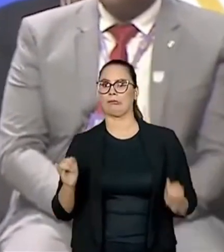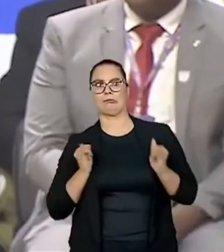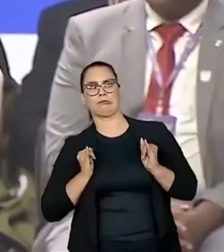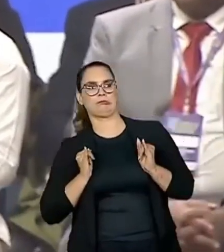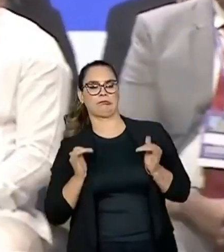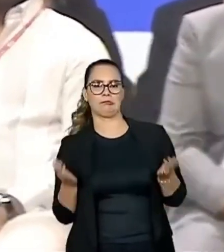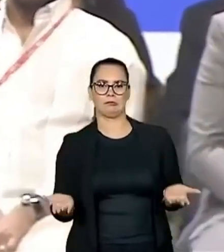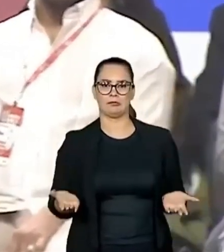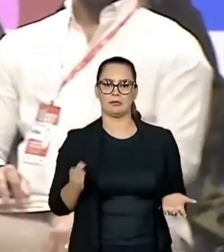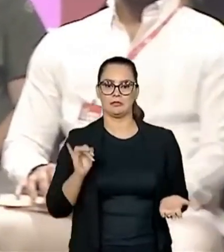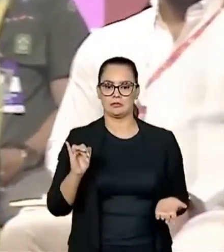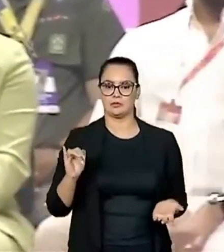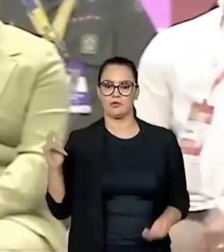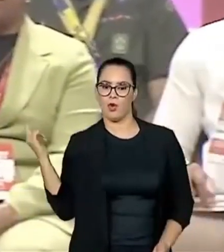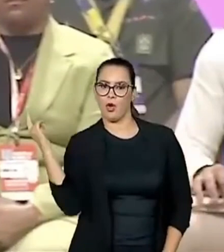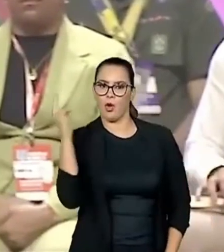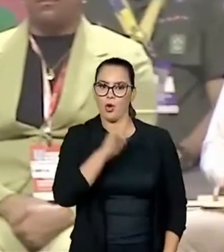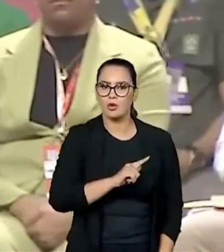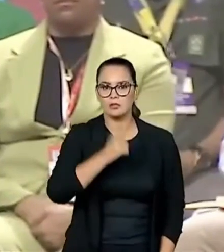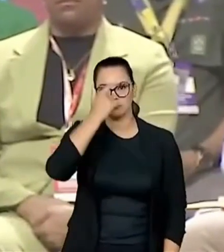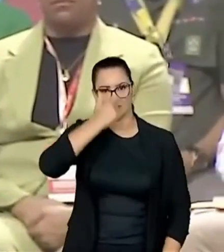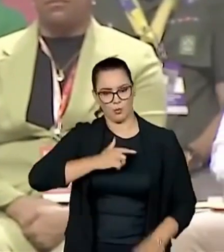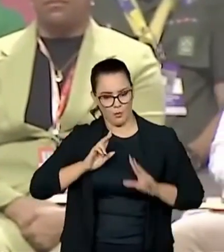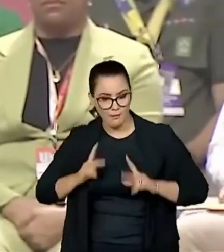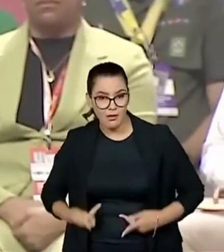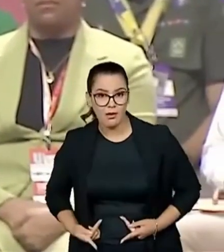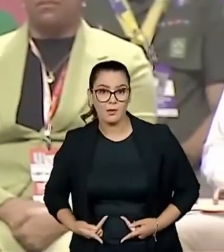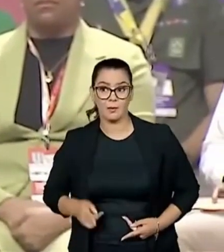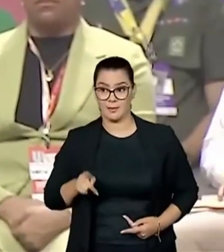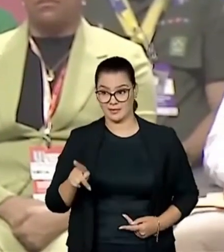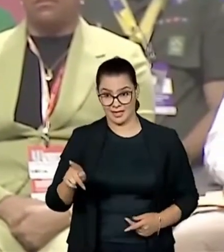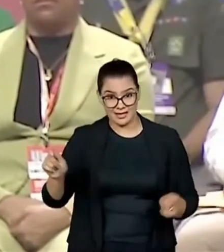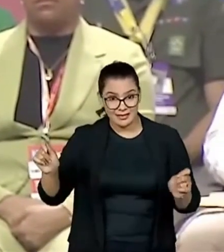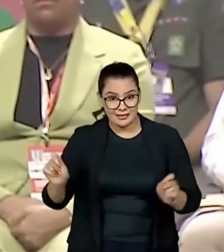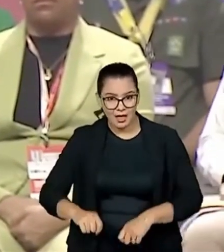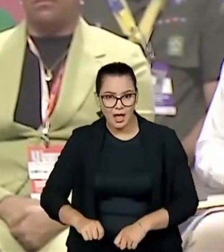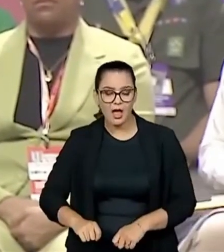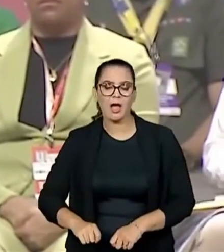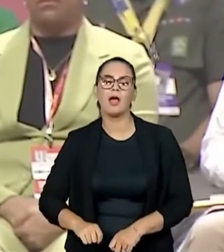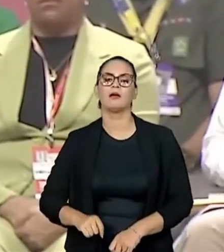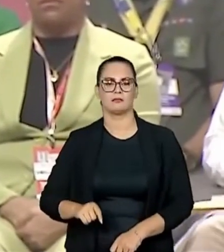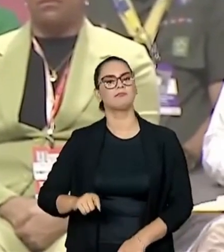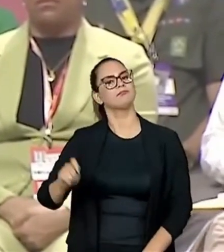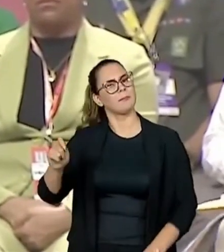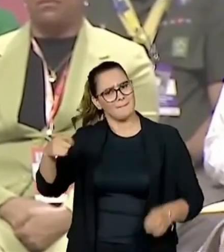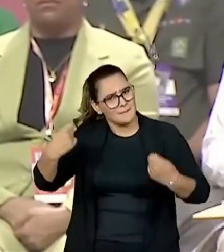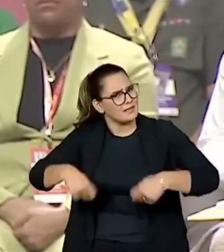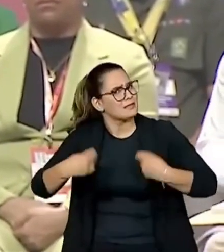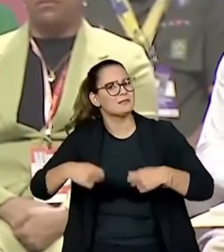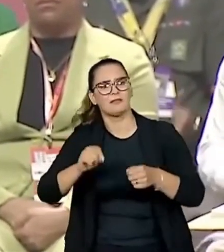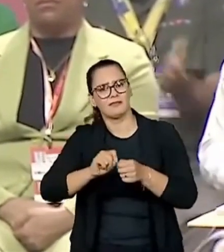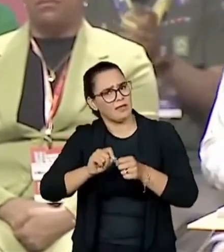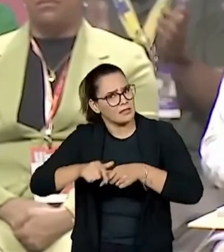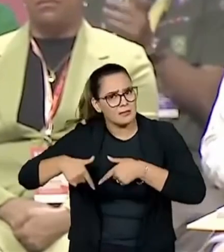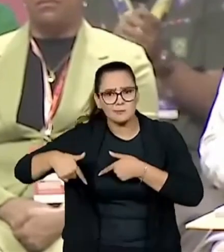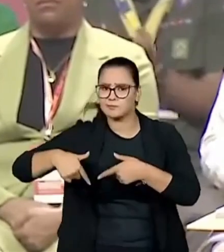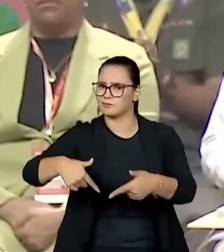farei se não tiver no alcance do ser humano. Mas aquilo que for possível, a gente tem que fazer.